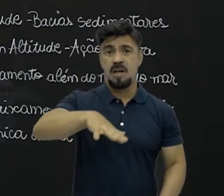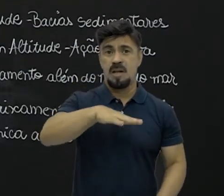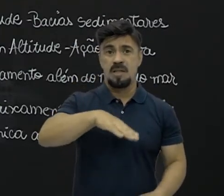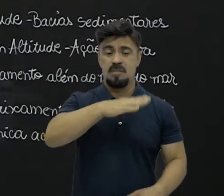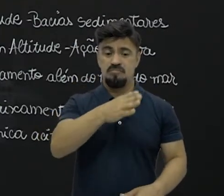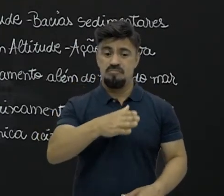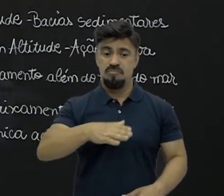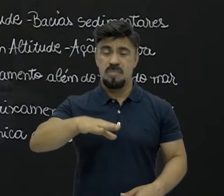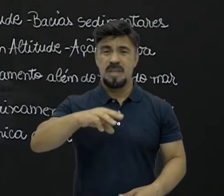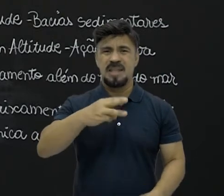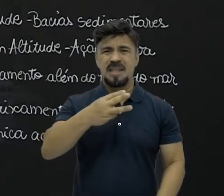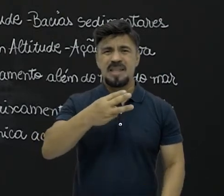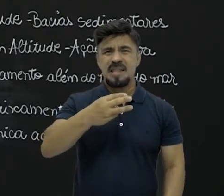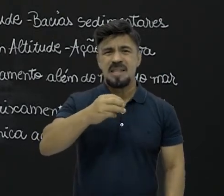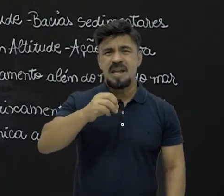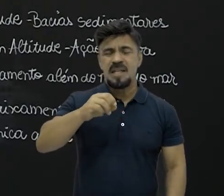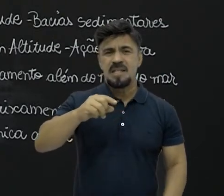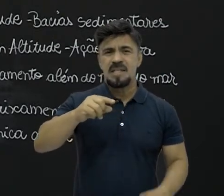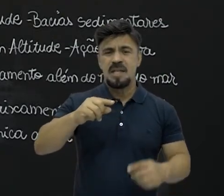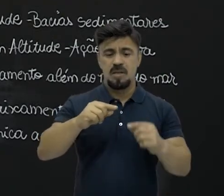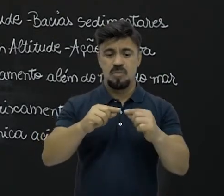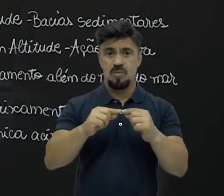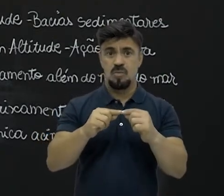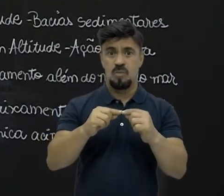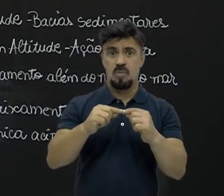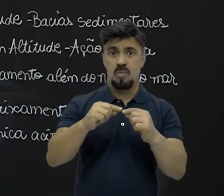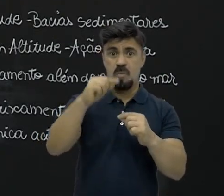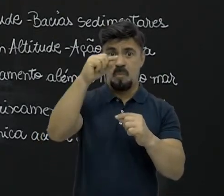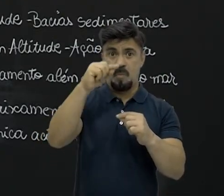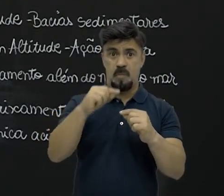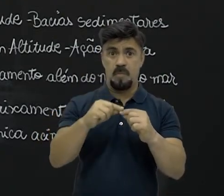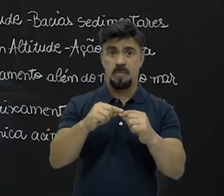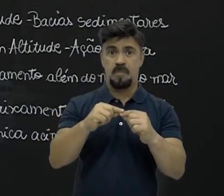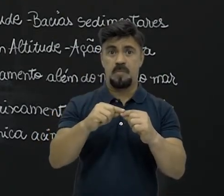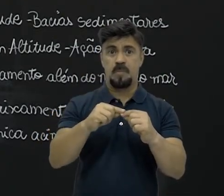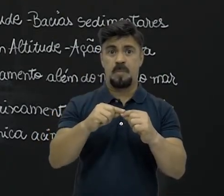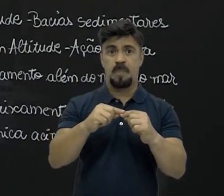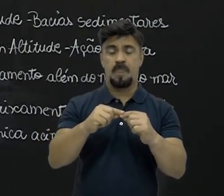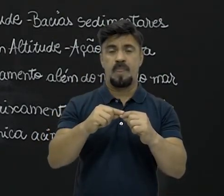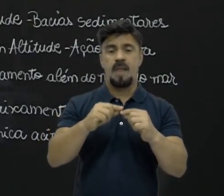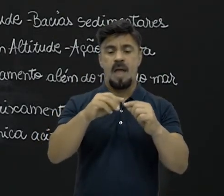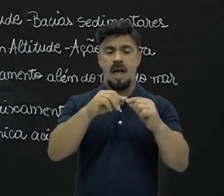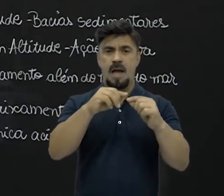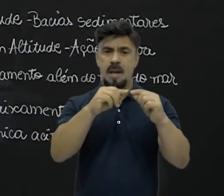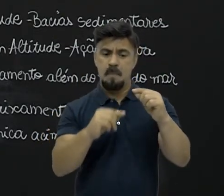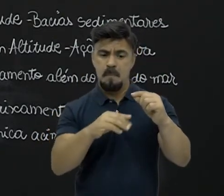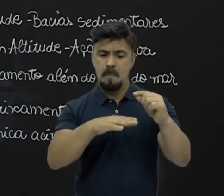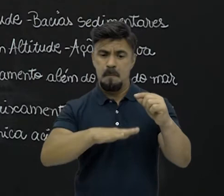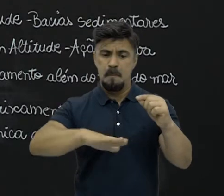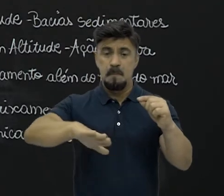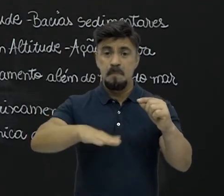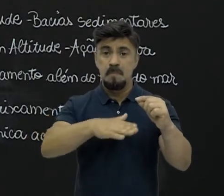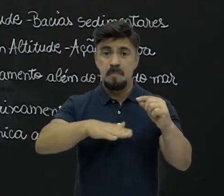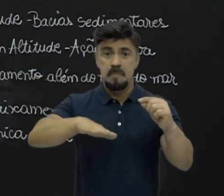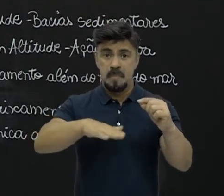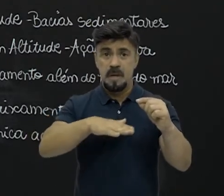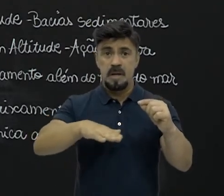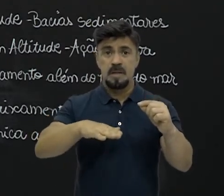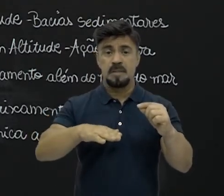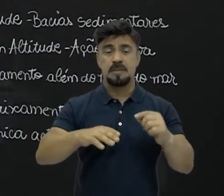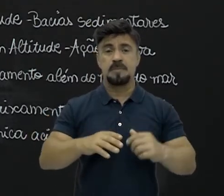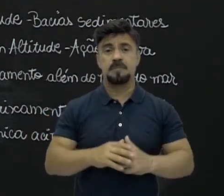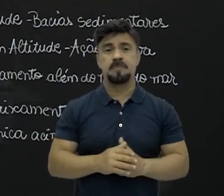até 300 metros de altitude. Ela só vai ser áreas baixas, uma área plana baixa.